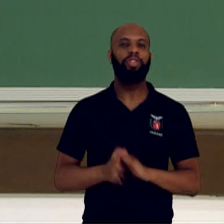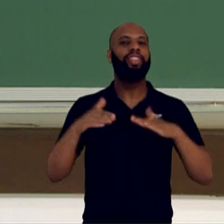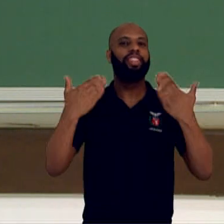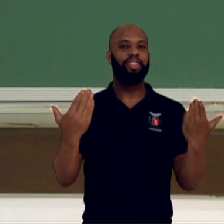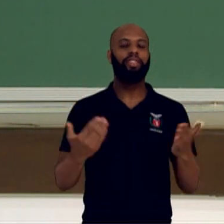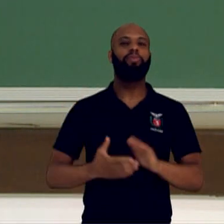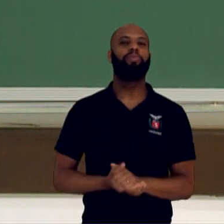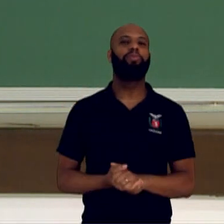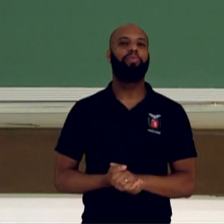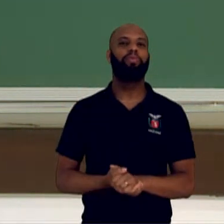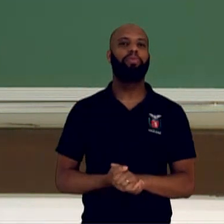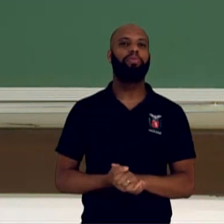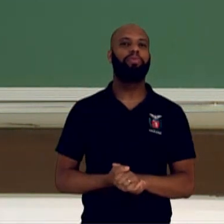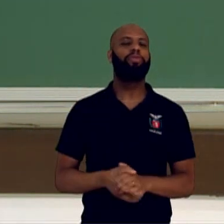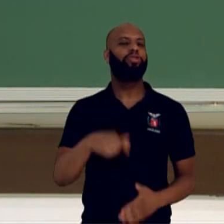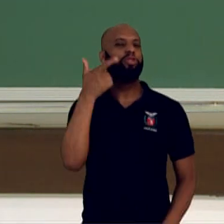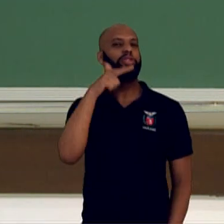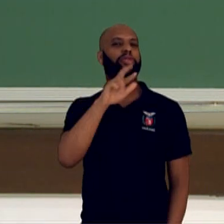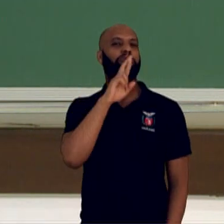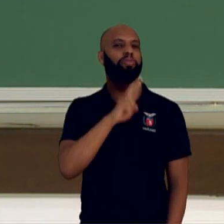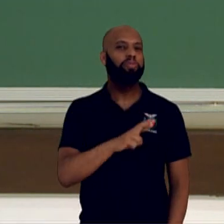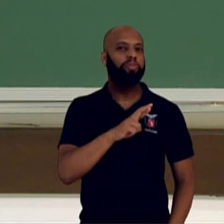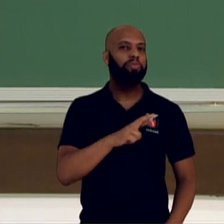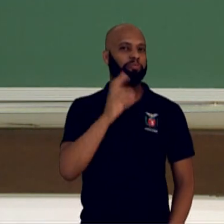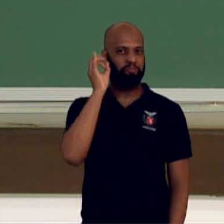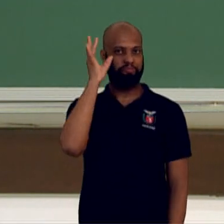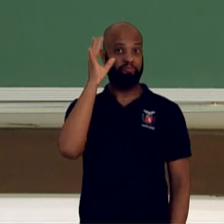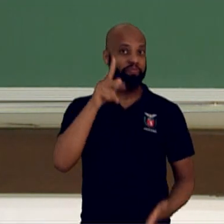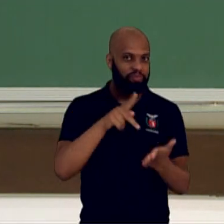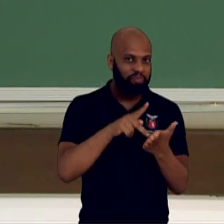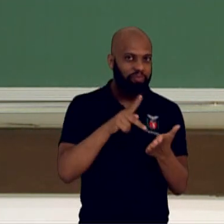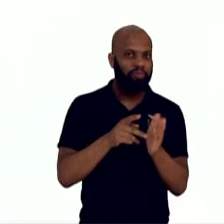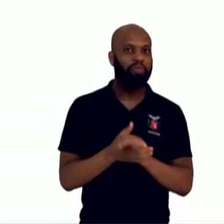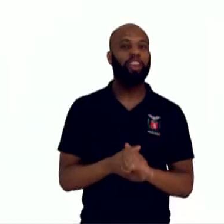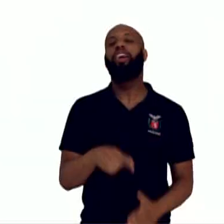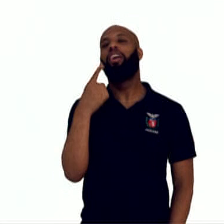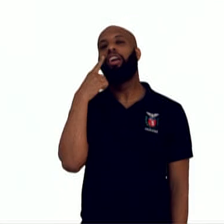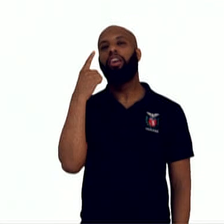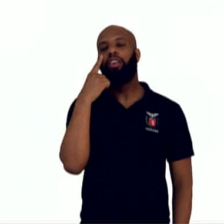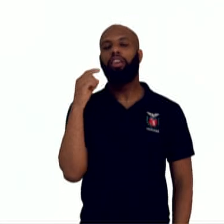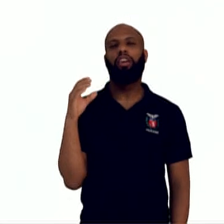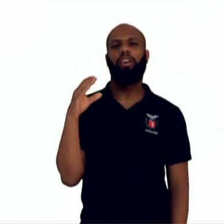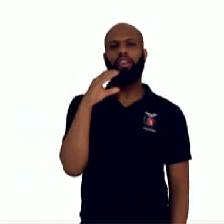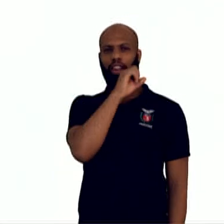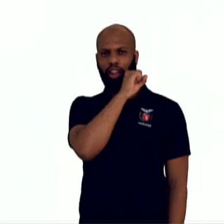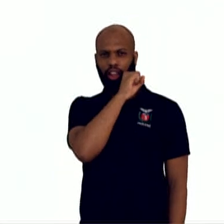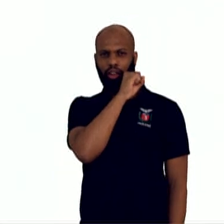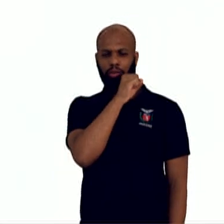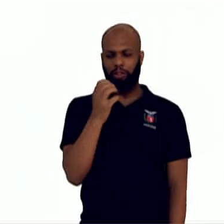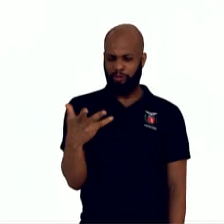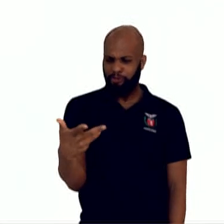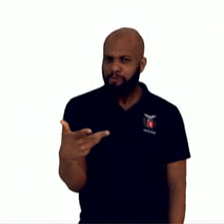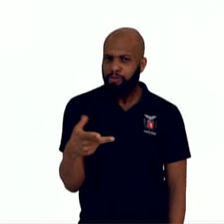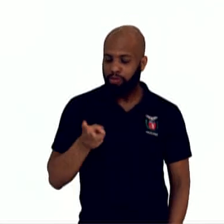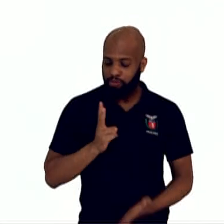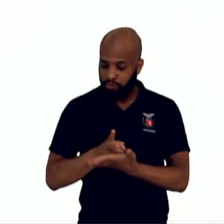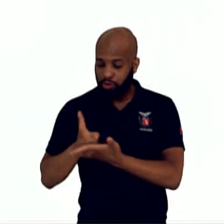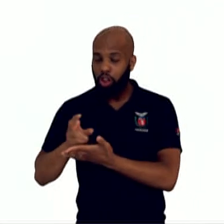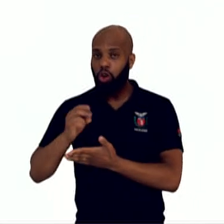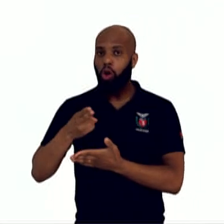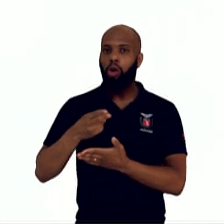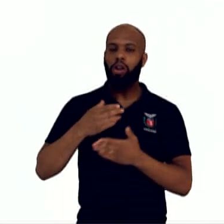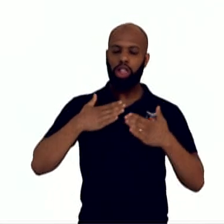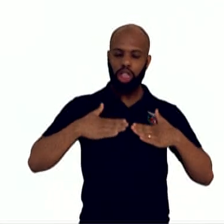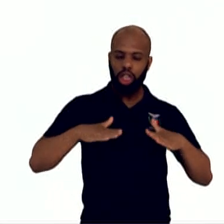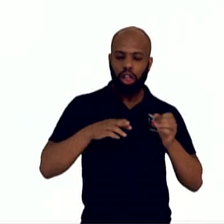E daí, pessoal? Conseguiram responder? Bem fácil, né? Vamos ver então. Rápidas e contínuas ou lentas e